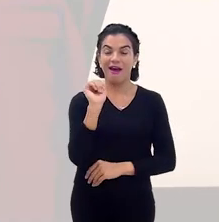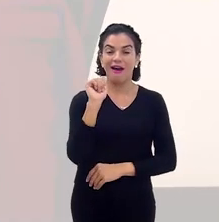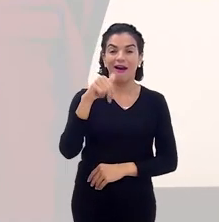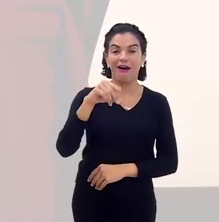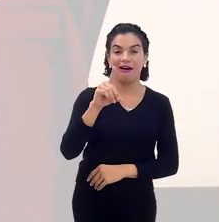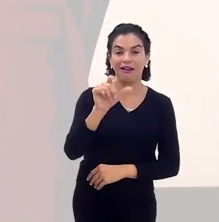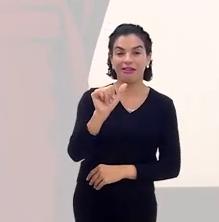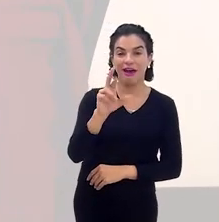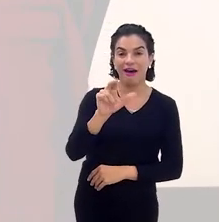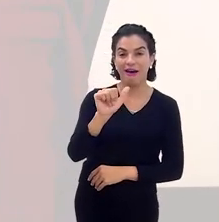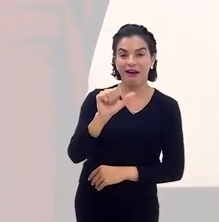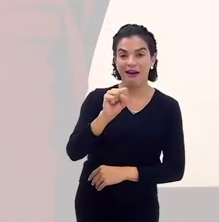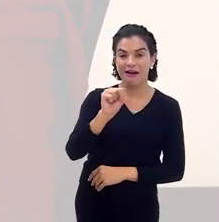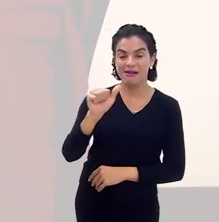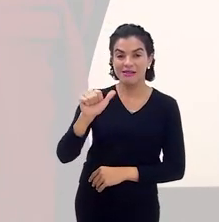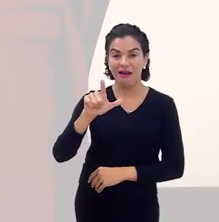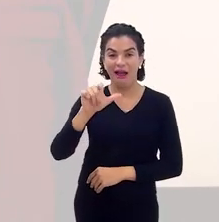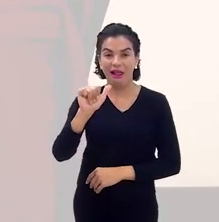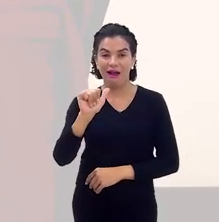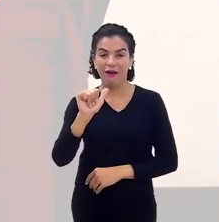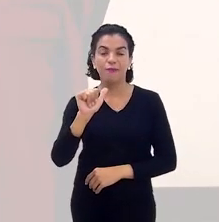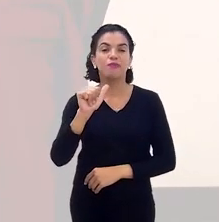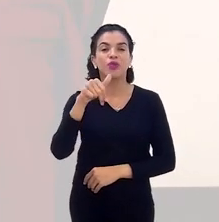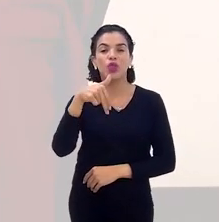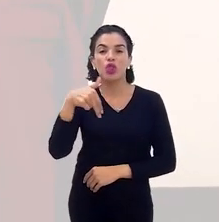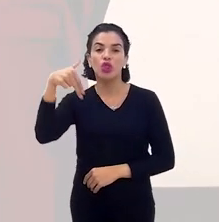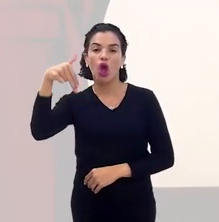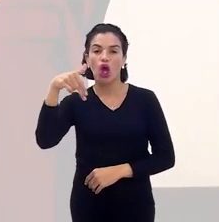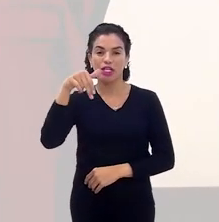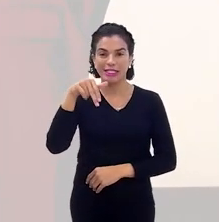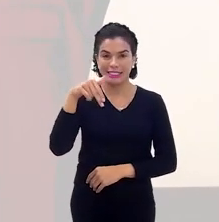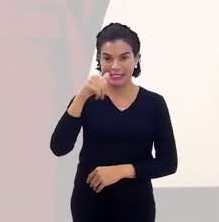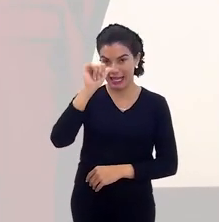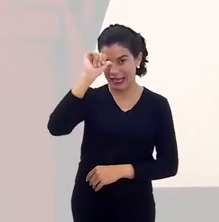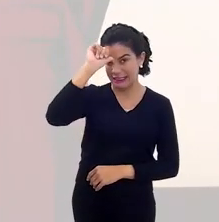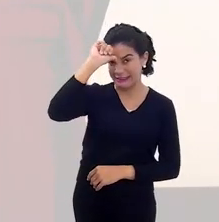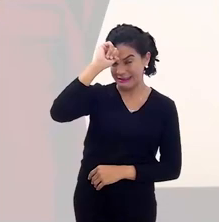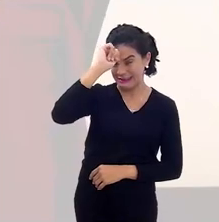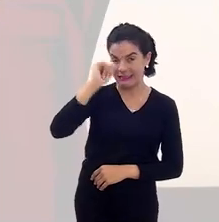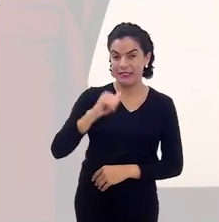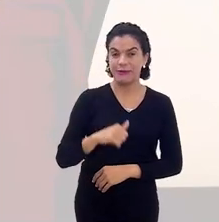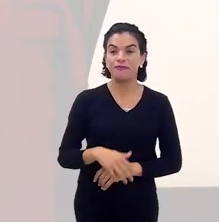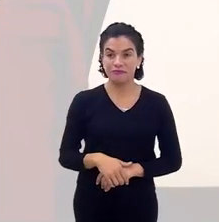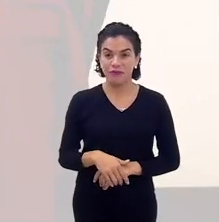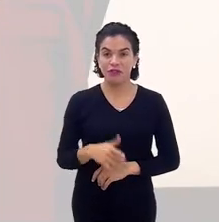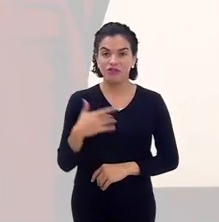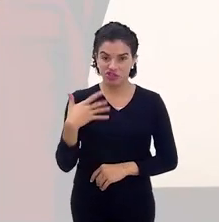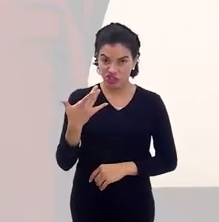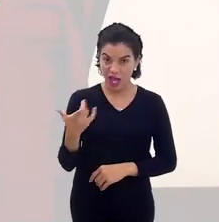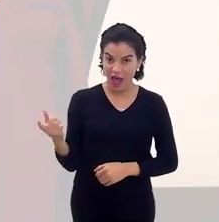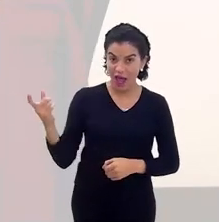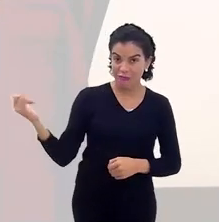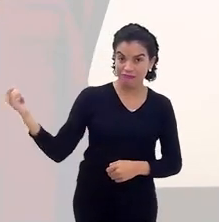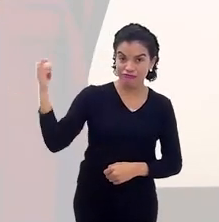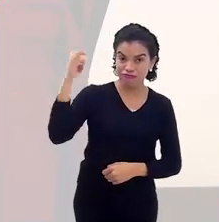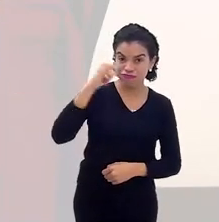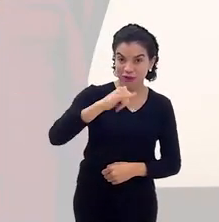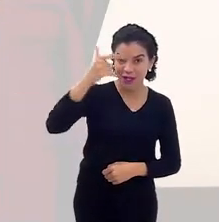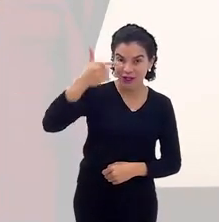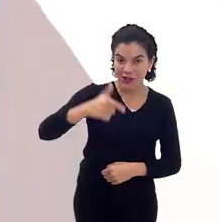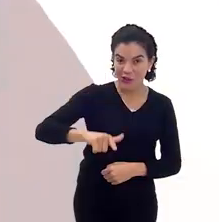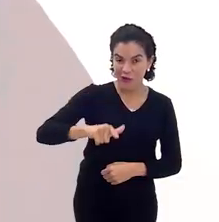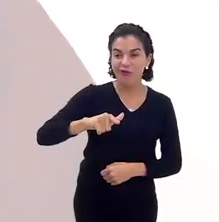chama Dharamsala, que é no norte da Índia. Então, eu morei lá de 2003 a 2010. Certo. E já Né? voltou depois disso?